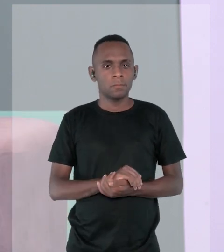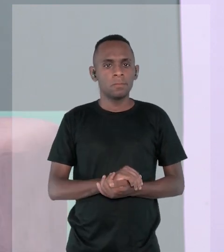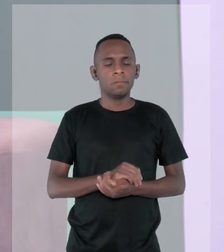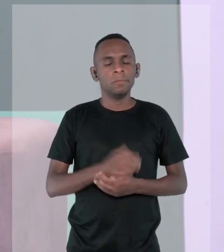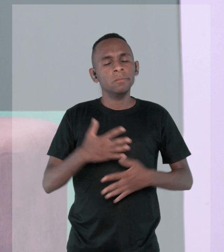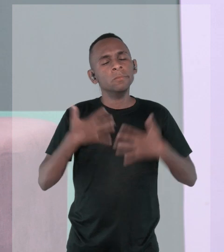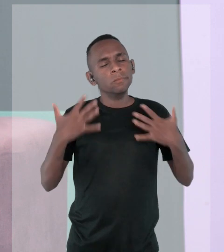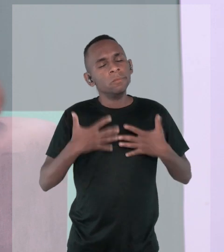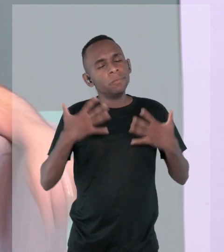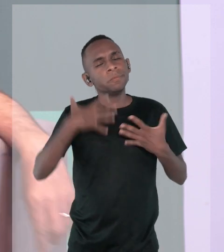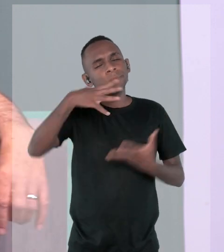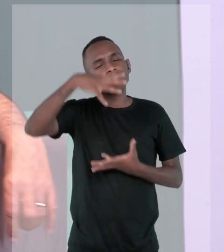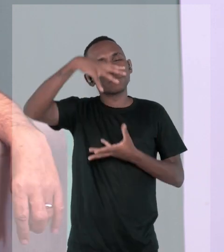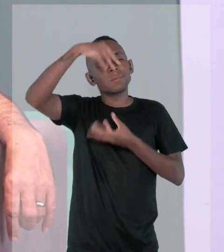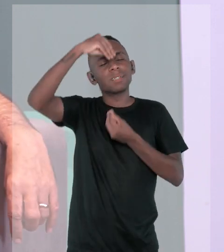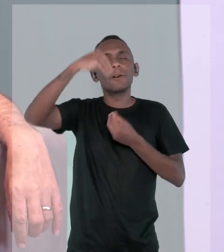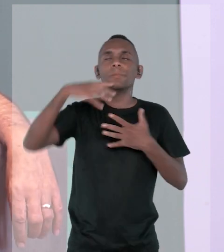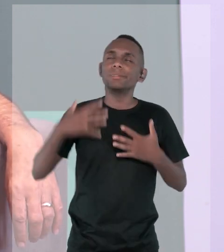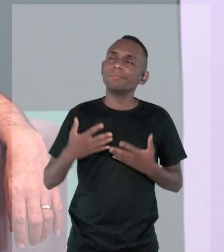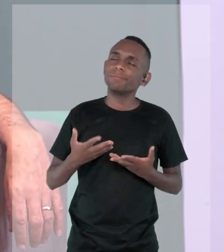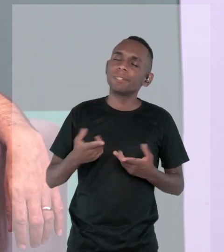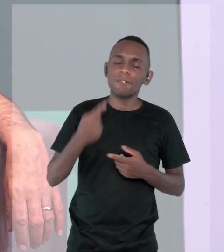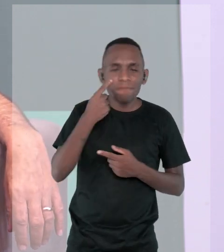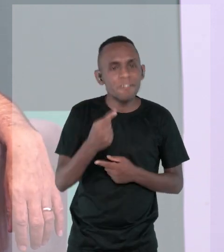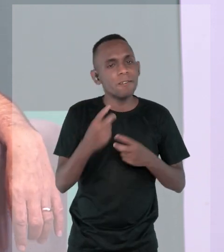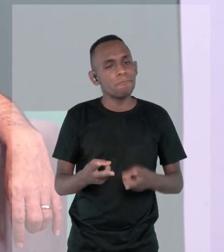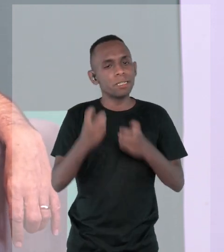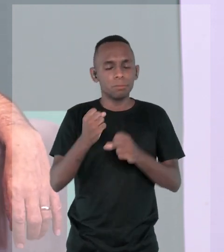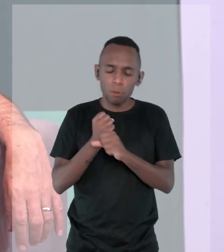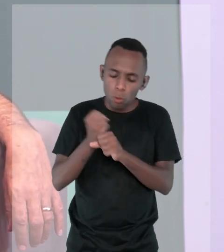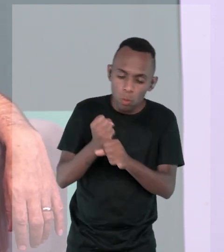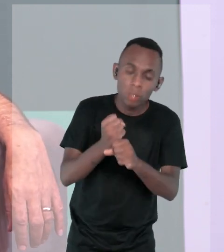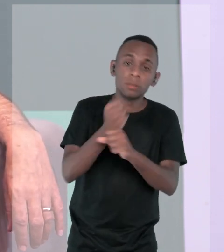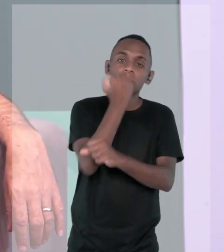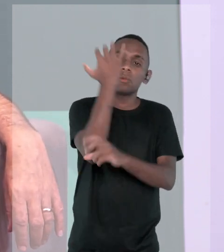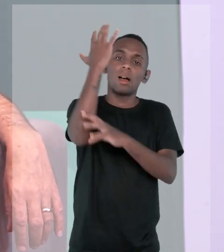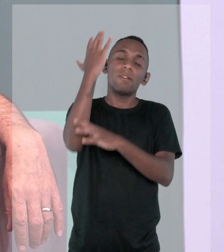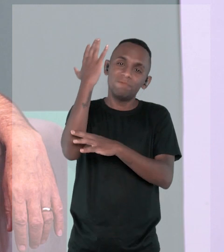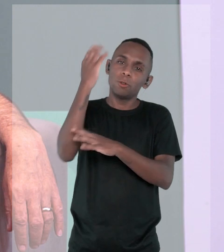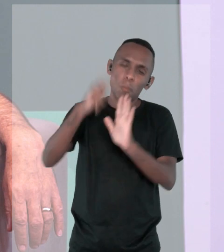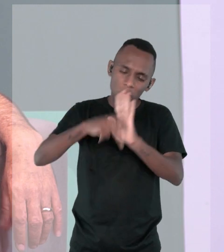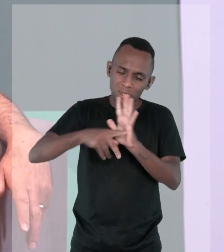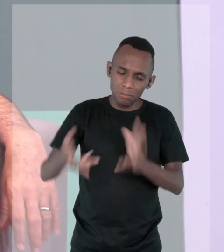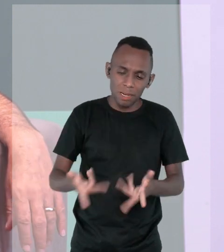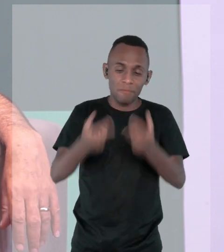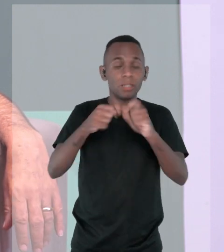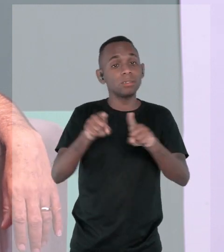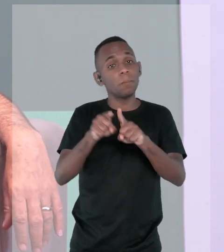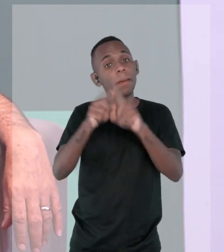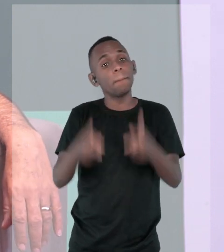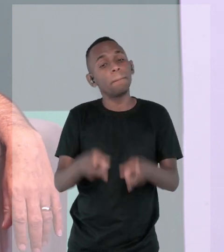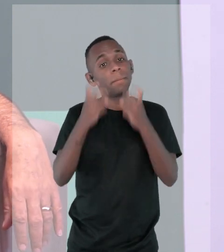com a alegria de alma, sabe? De ver 15 anos depois o que virou a árvore e